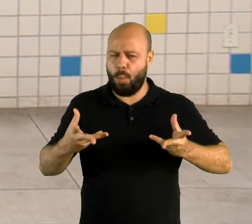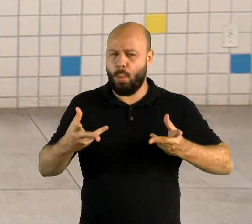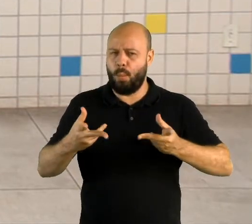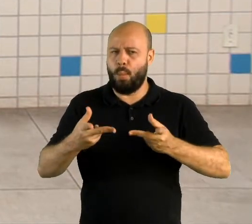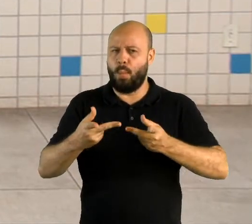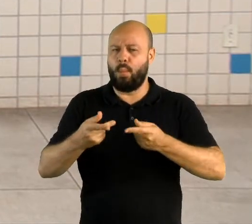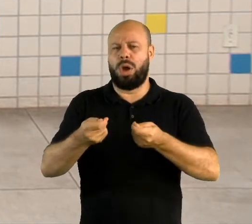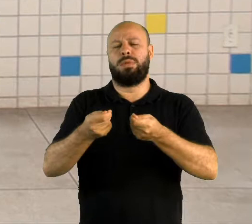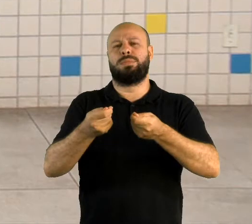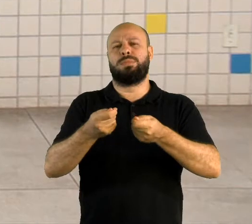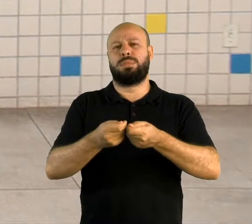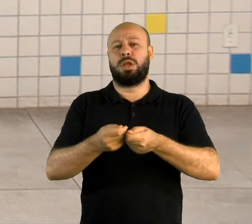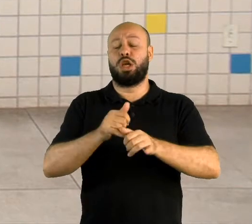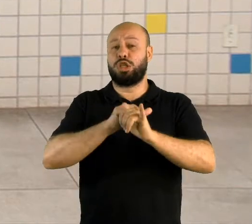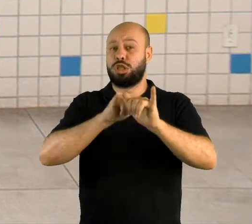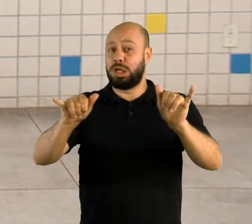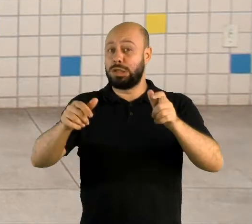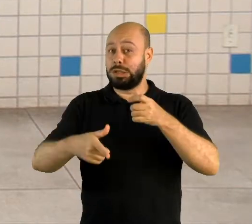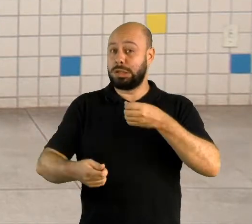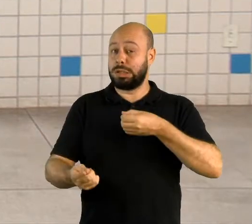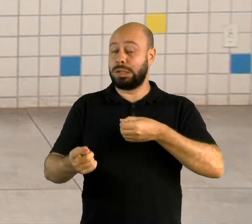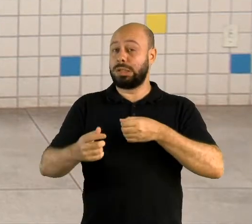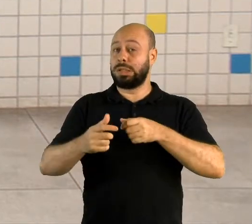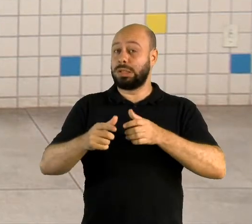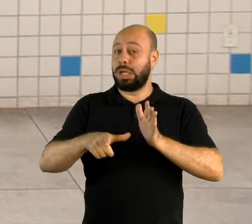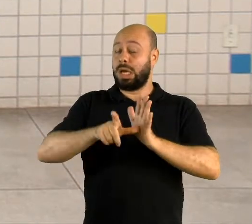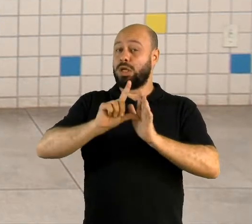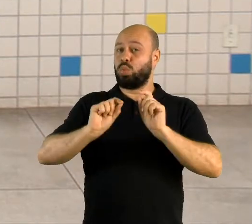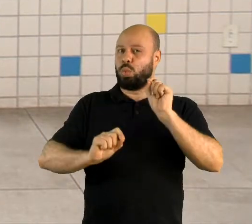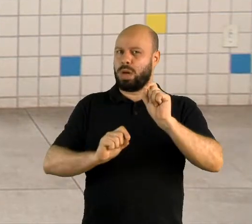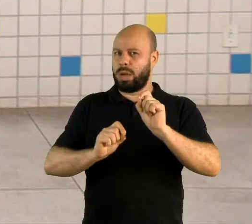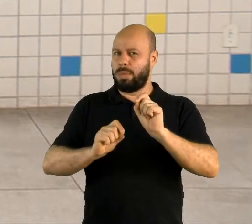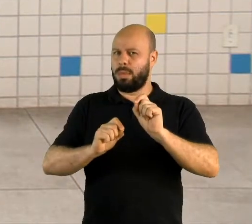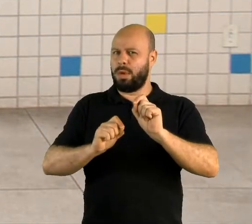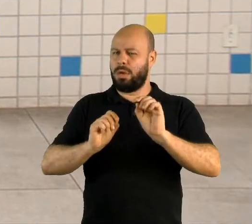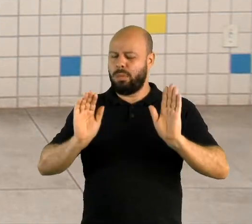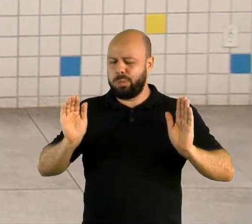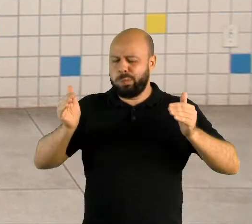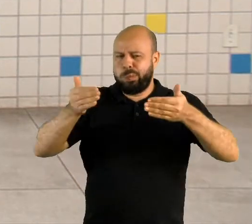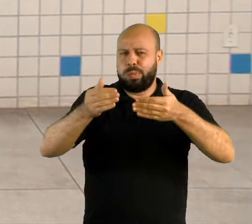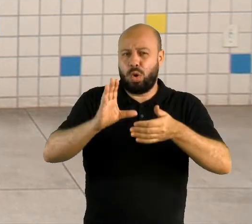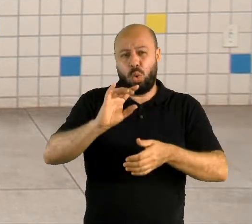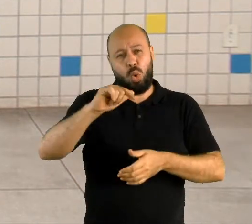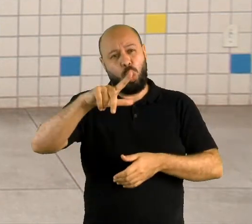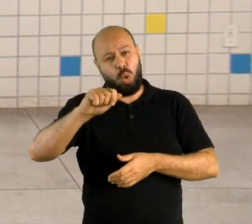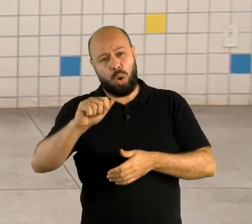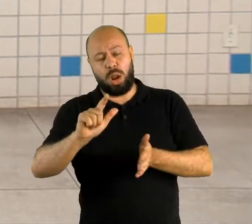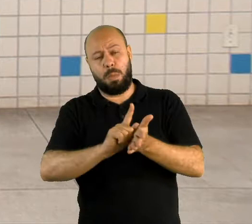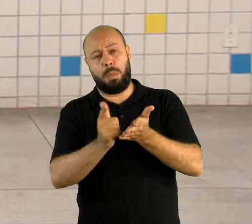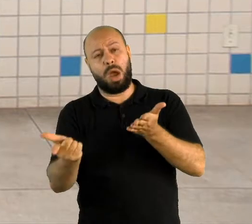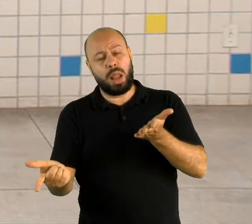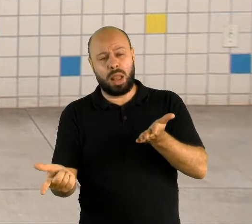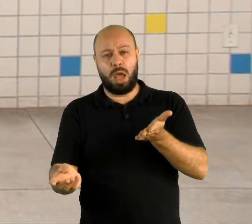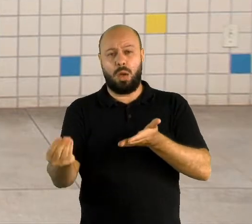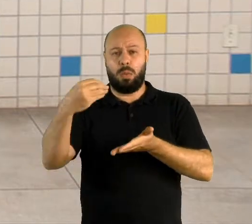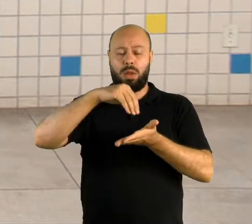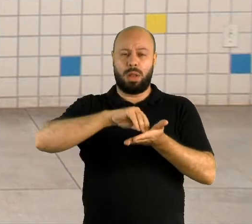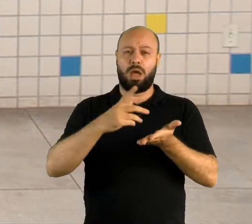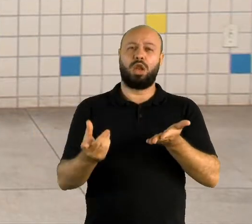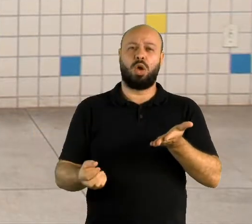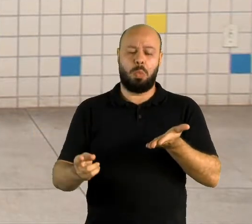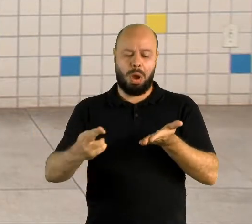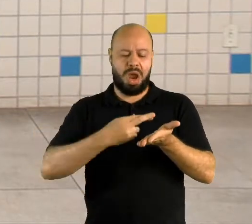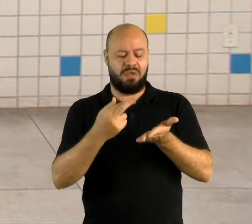no início, o artigo de opinião ele é destinado a uma coluna, a uma matéria em um jornal ou